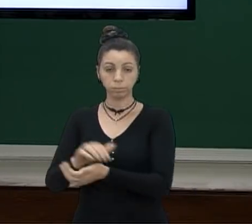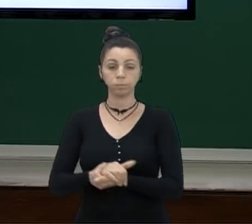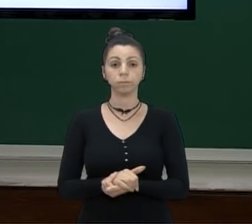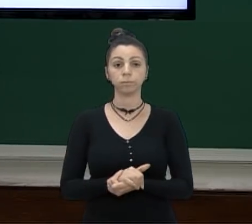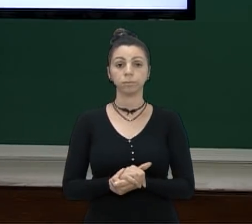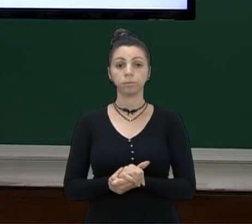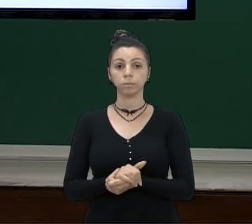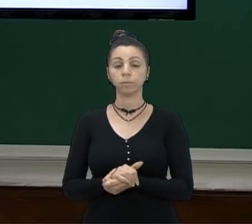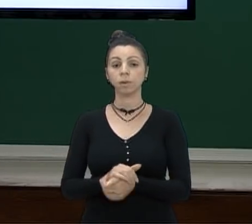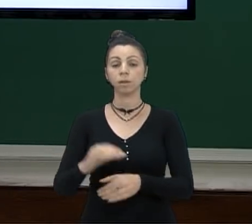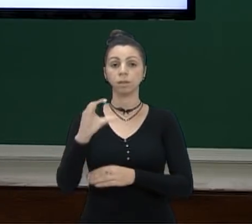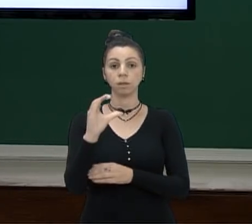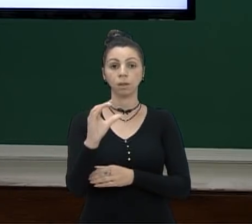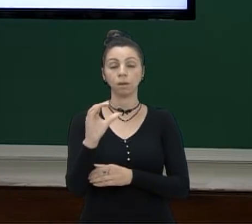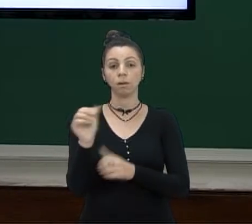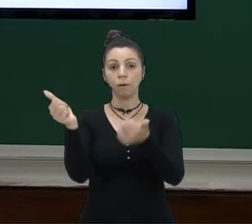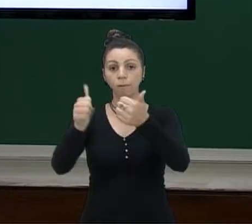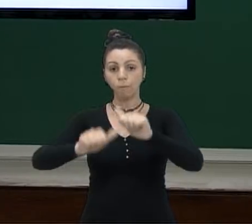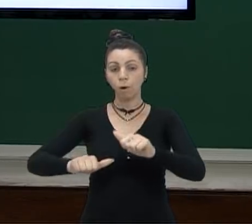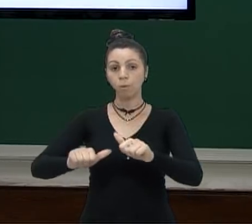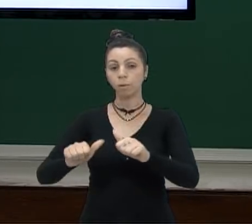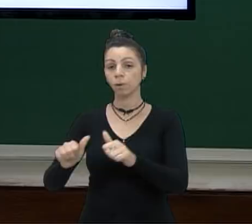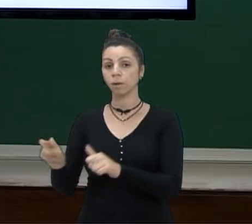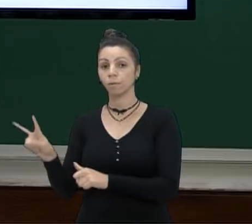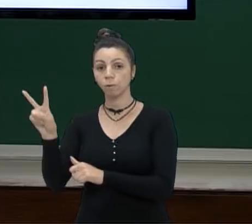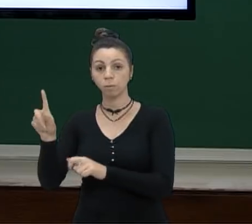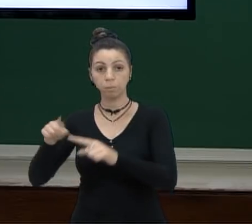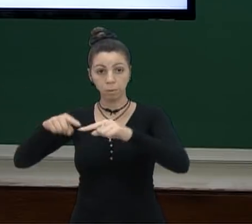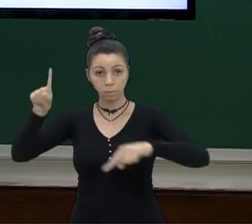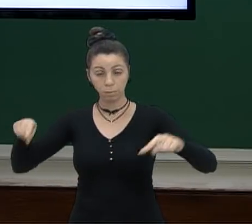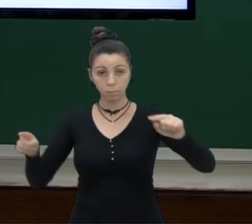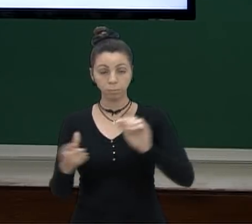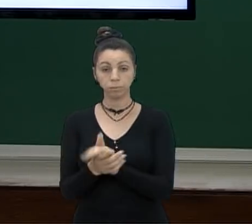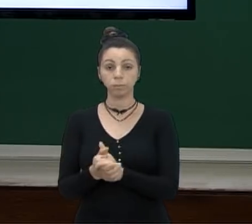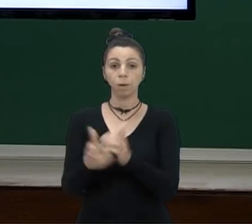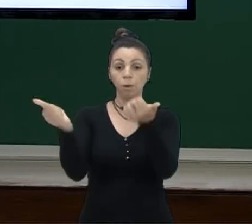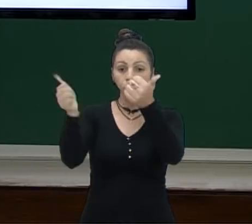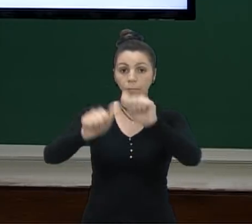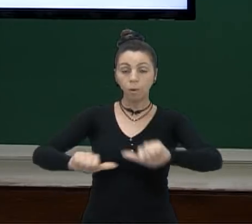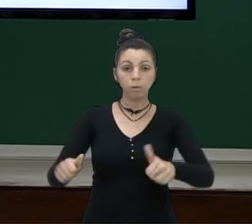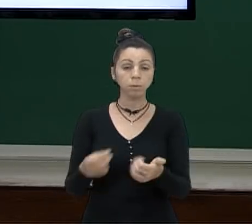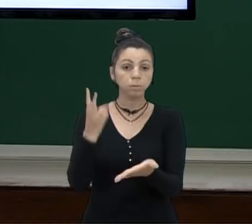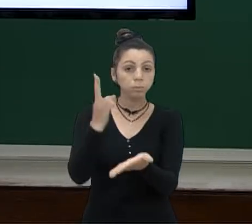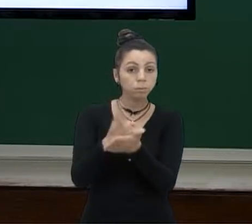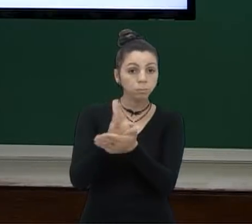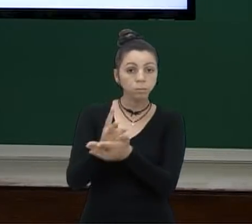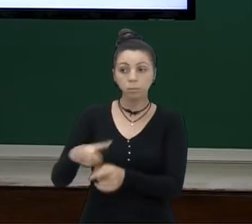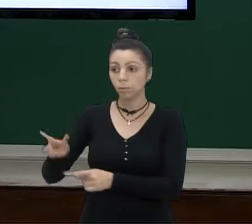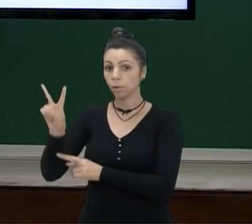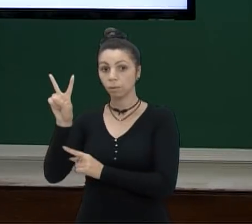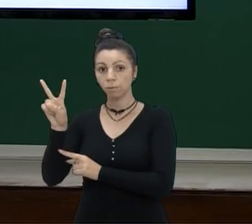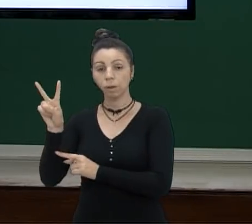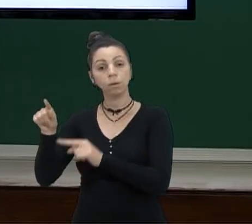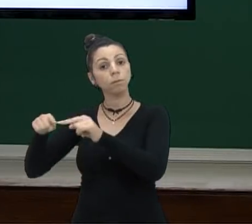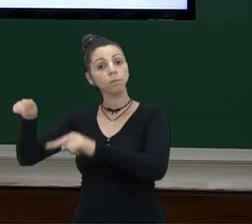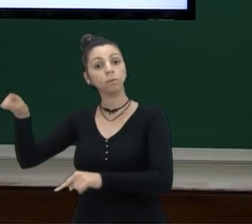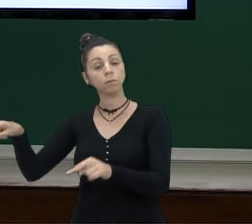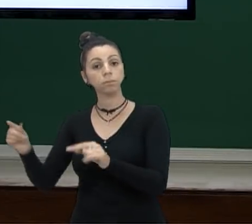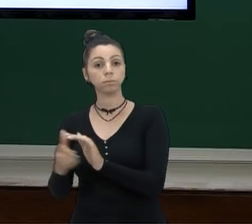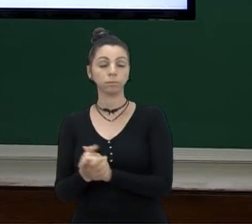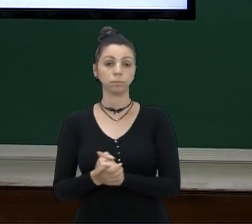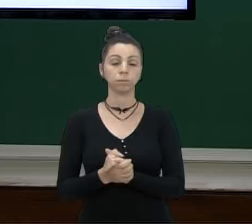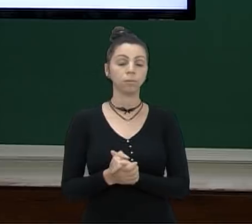volume variáveis? Ou letra D. Forma definida e volume variável? Para responder esse